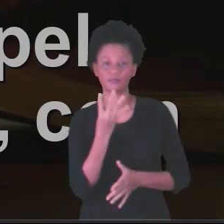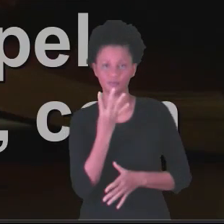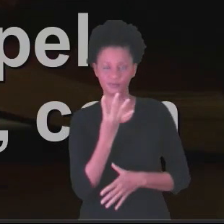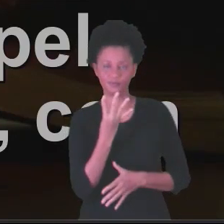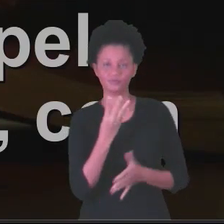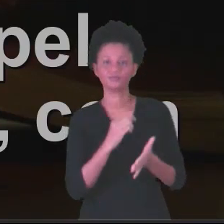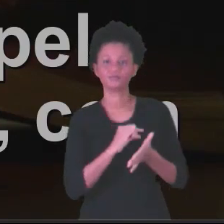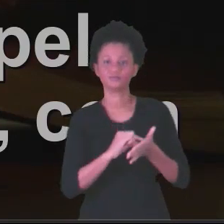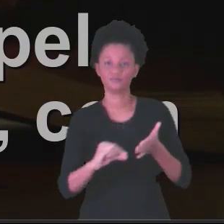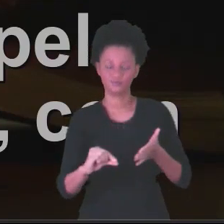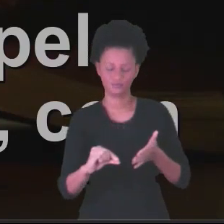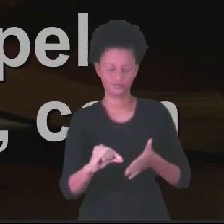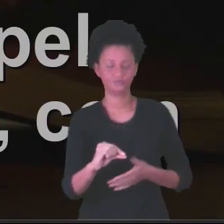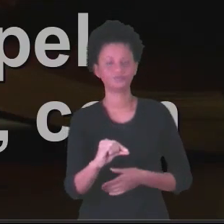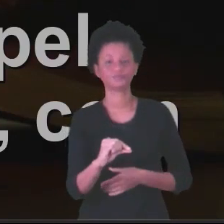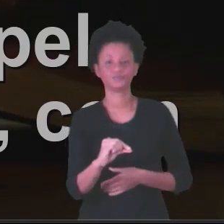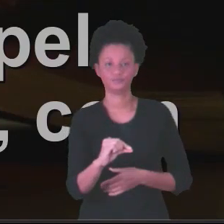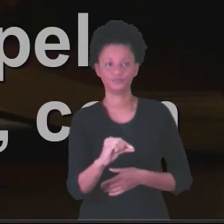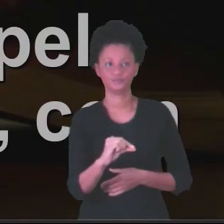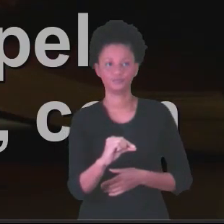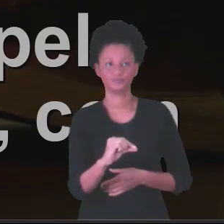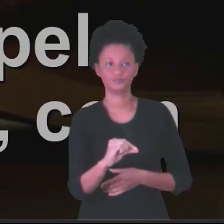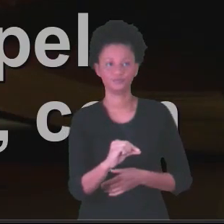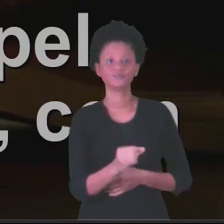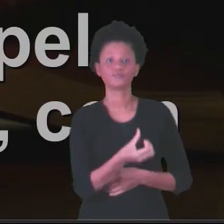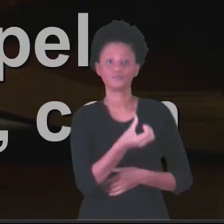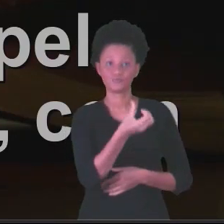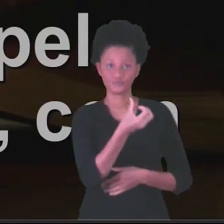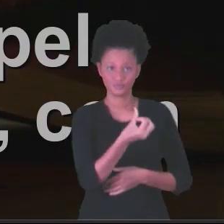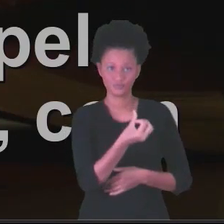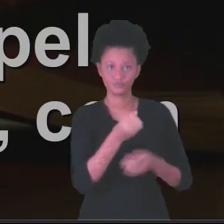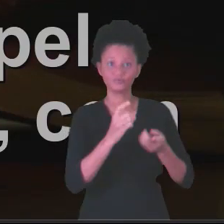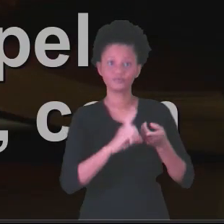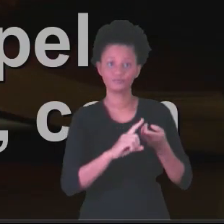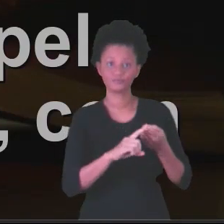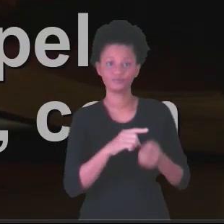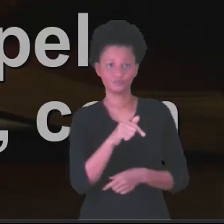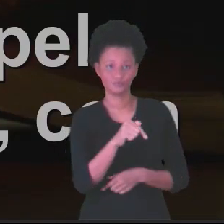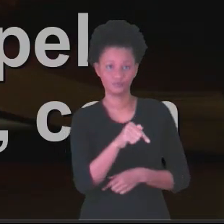é versículos a 6 e 7